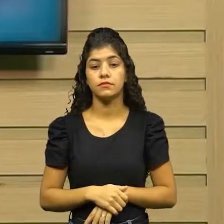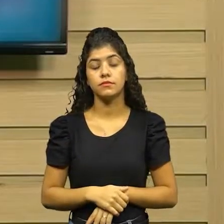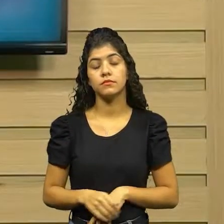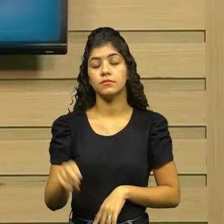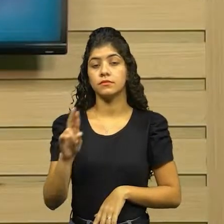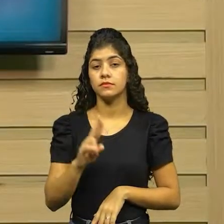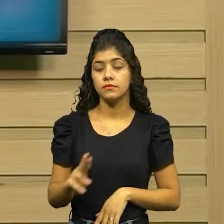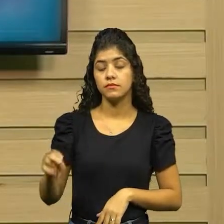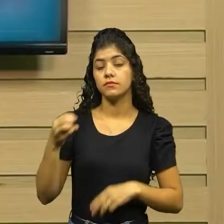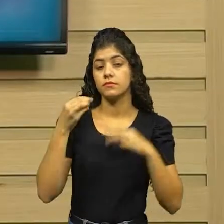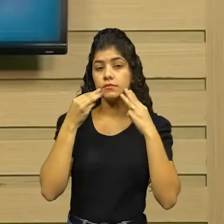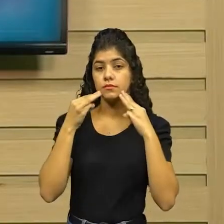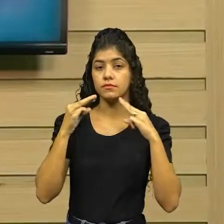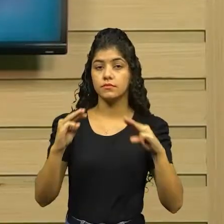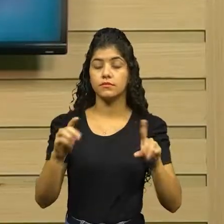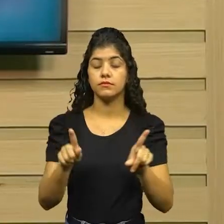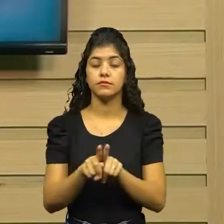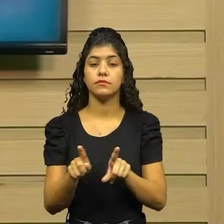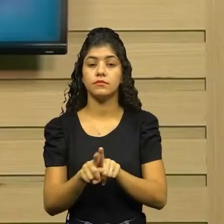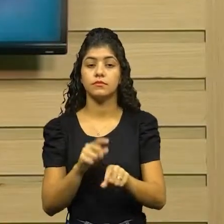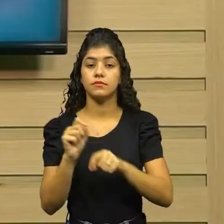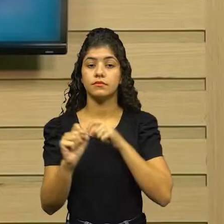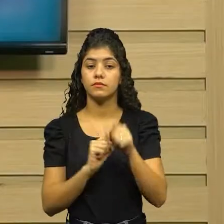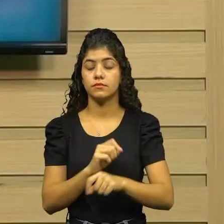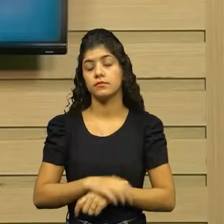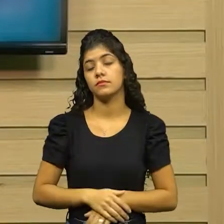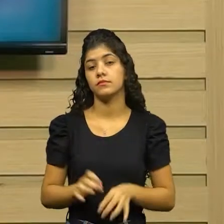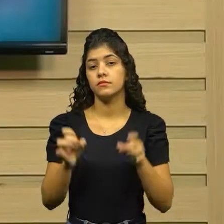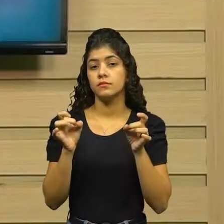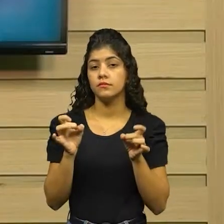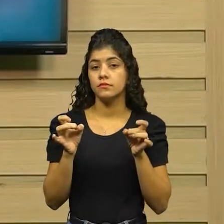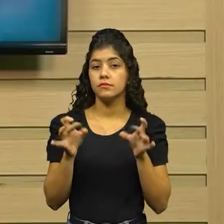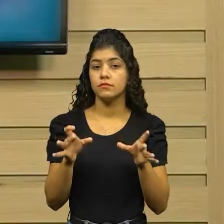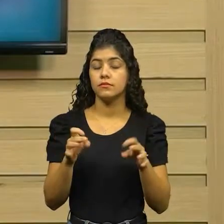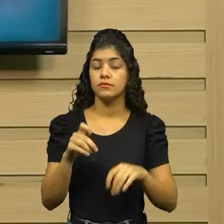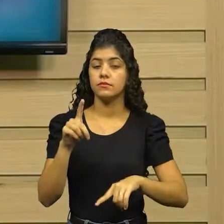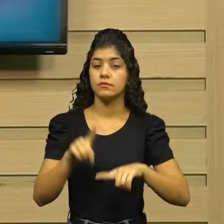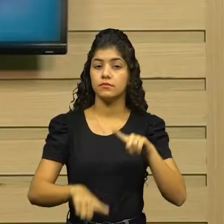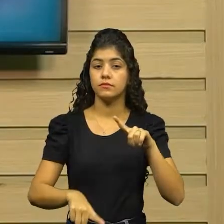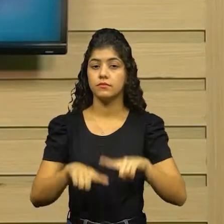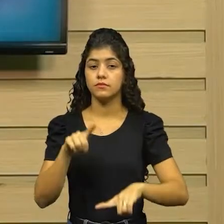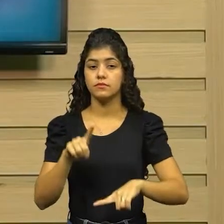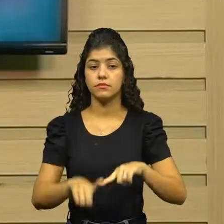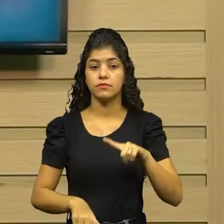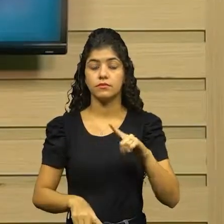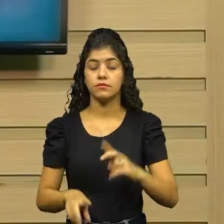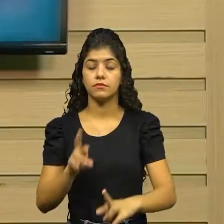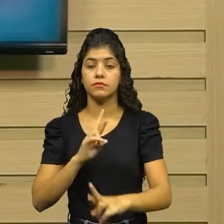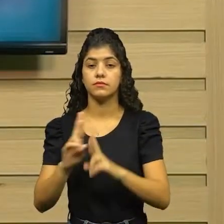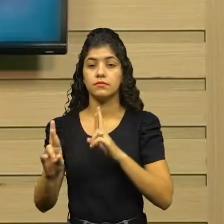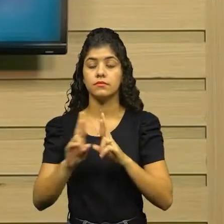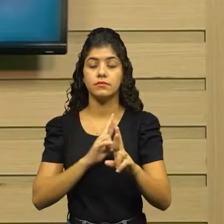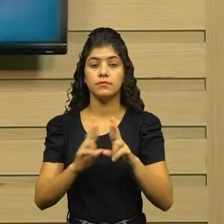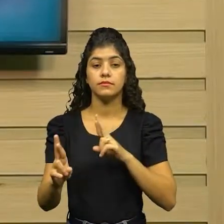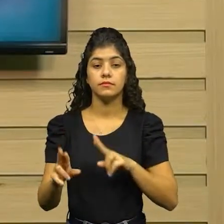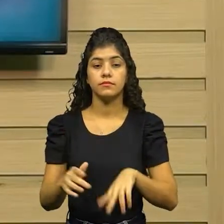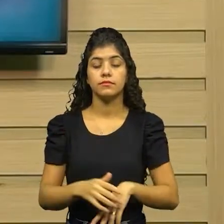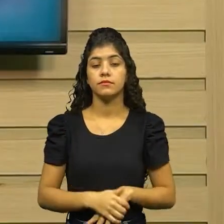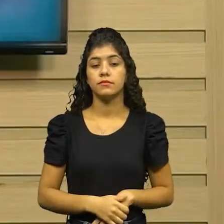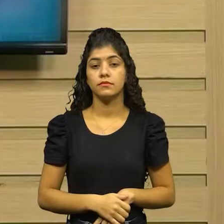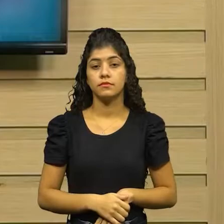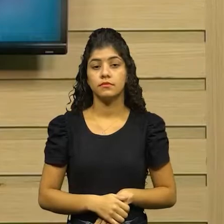de marketing. Isso envolve venda, isso envolve produto, isso envolve relacionamentos, isso